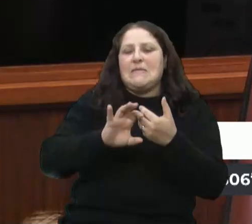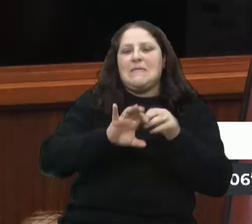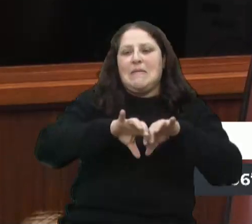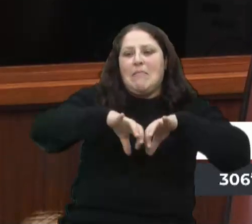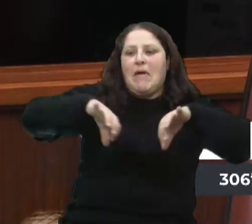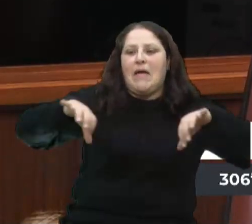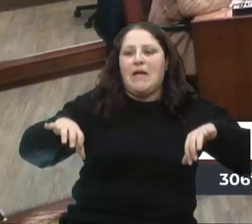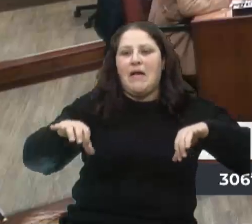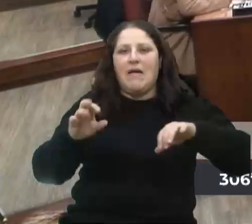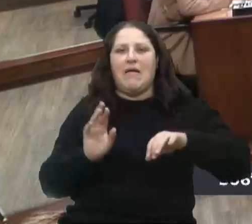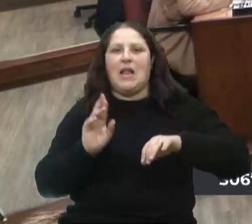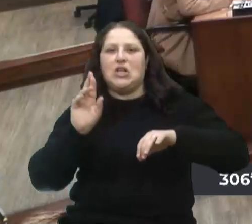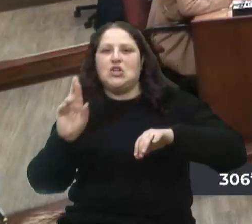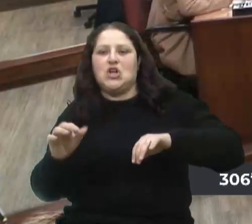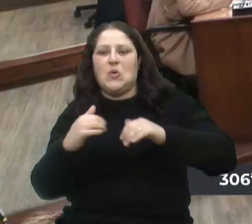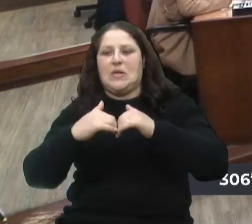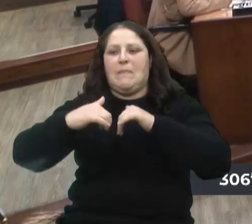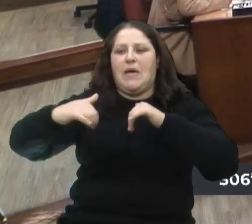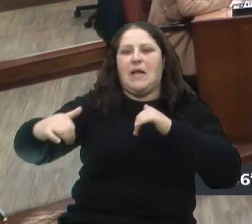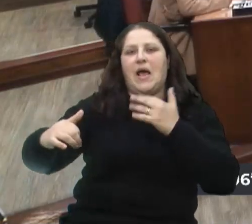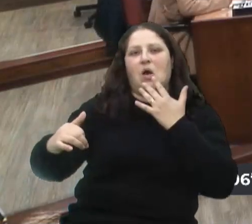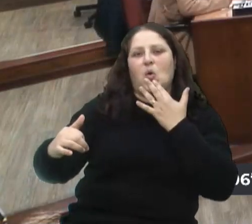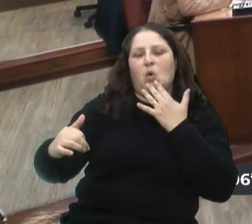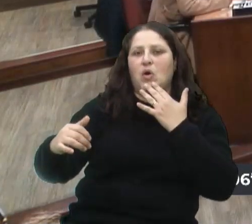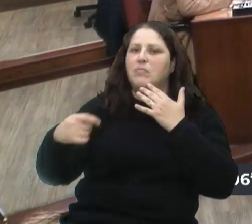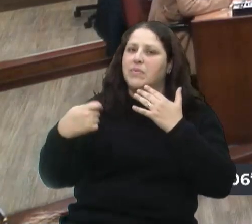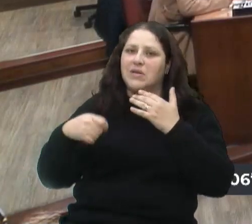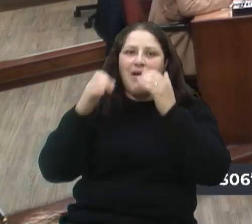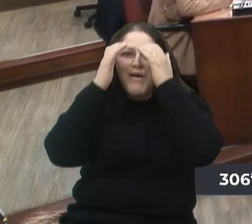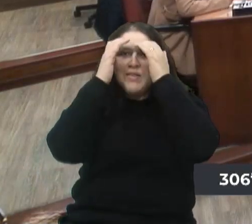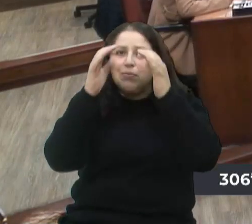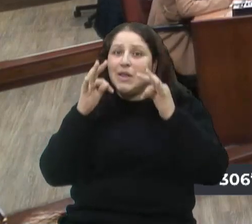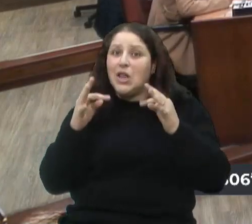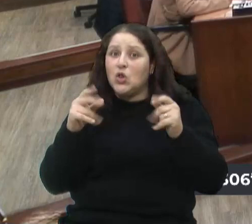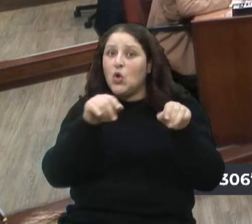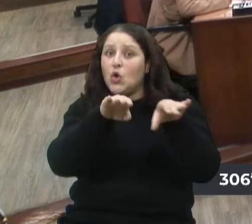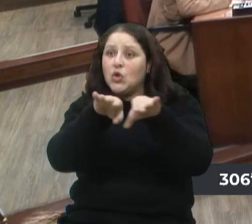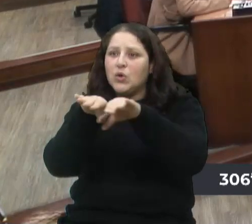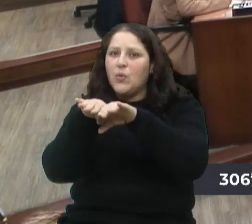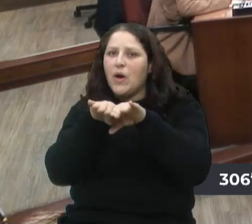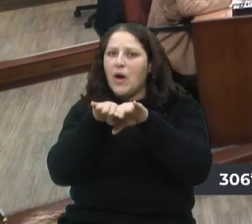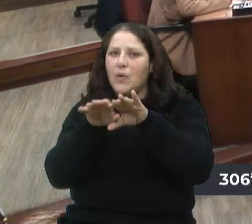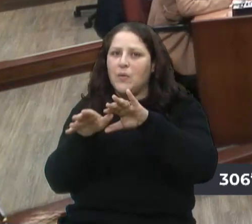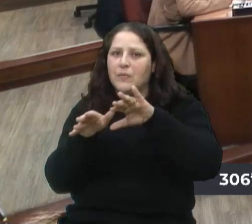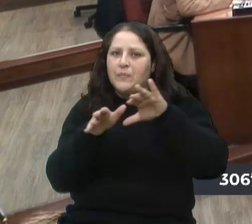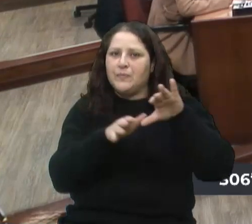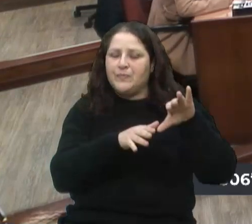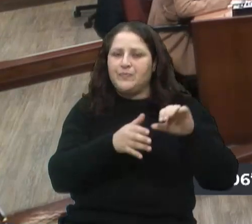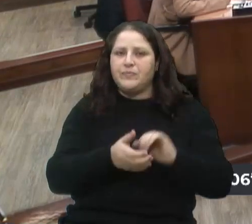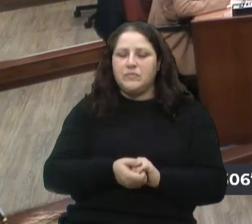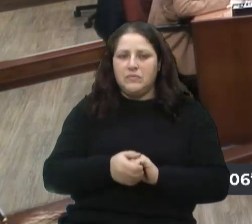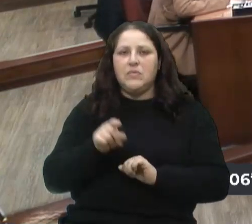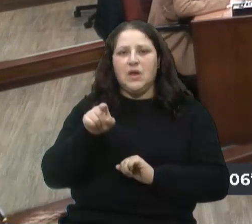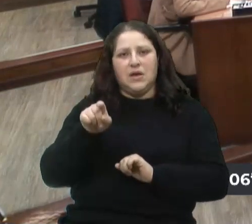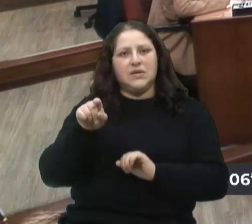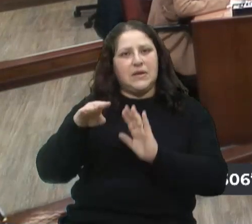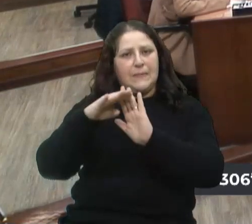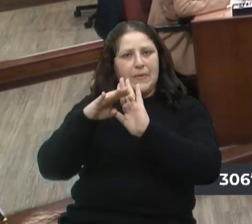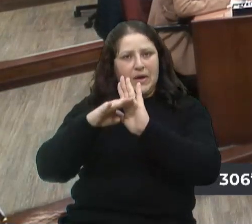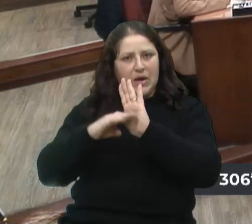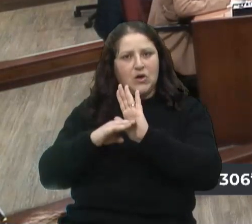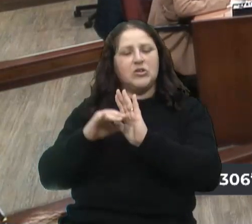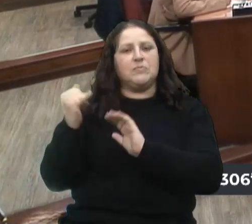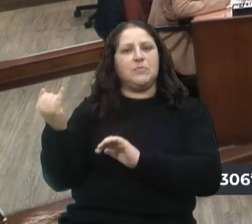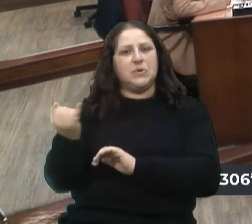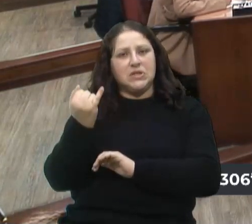parte, vereadora. Vereadora, é muito importante essa pauta e nós fizemos alguns encontros já com o Executivo a respeito do Reino